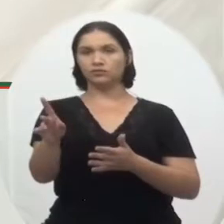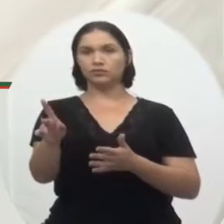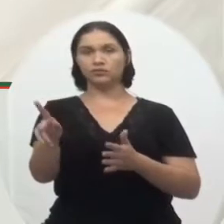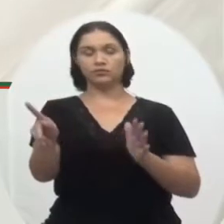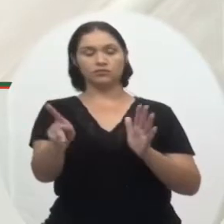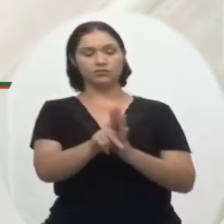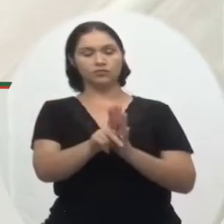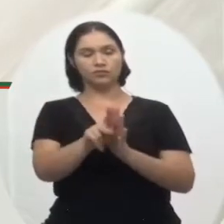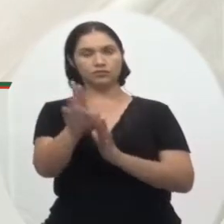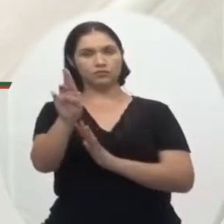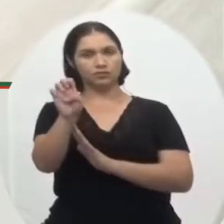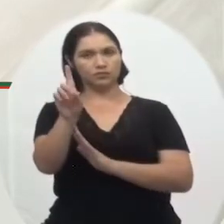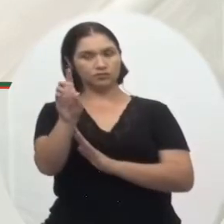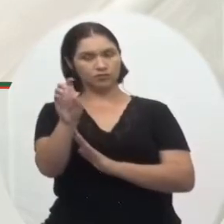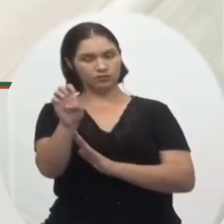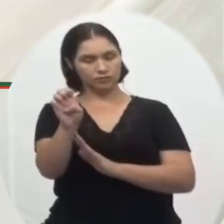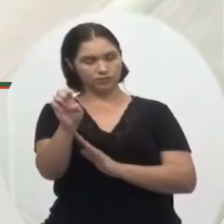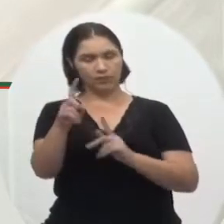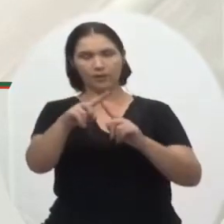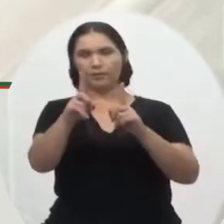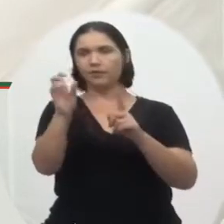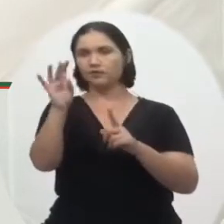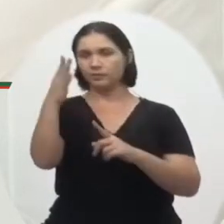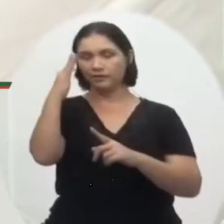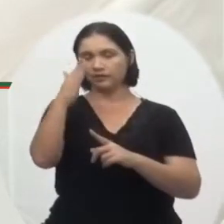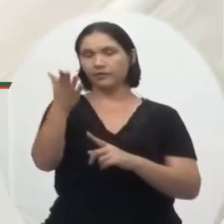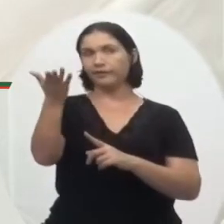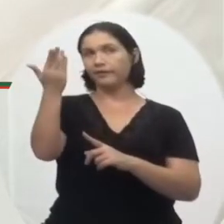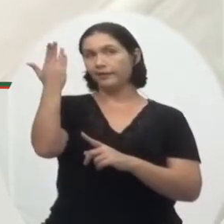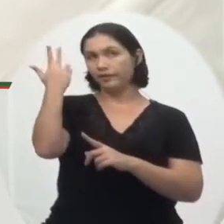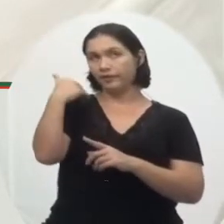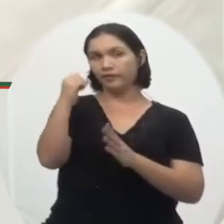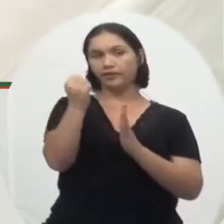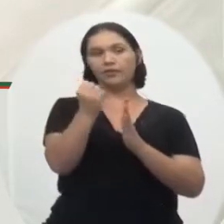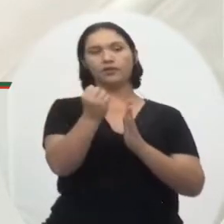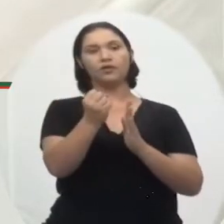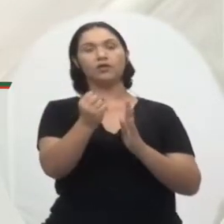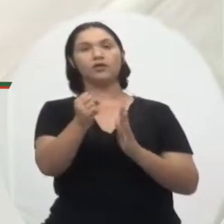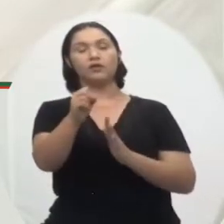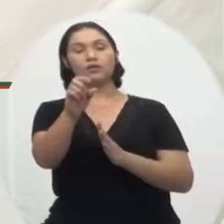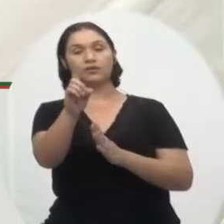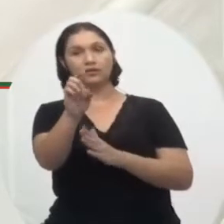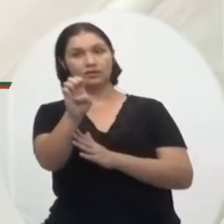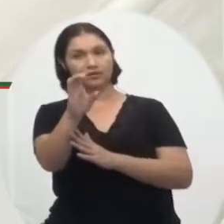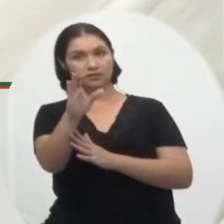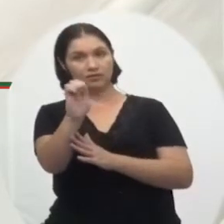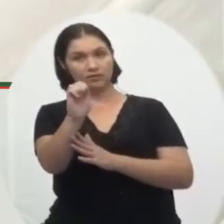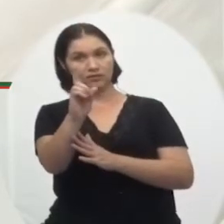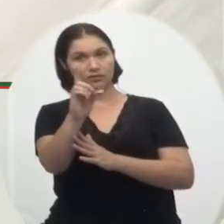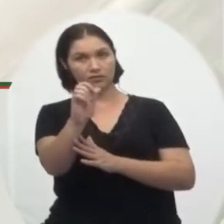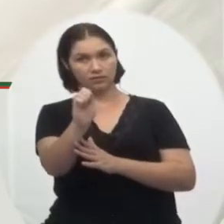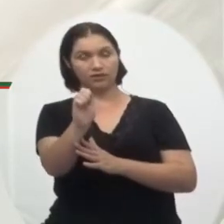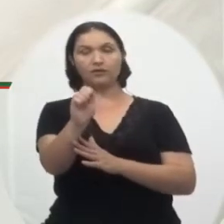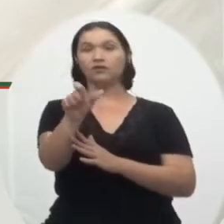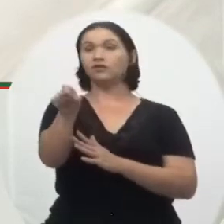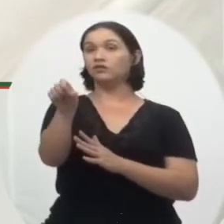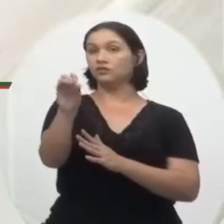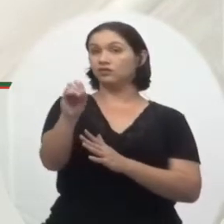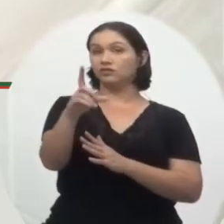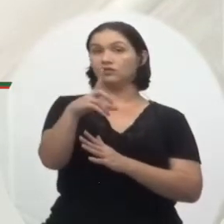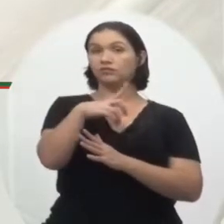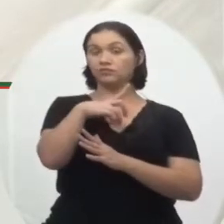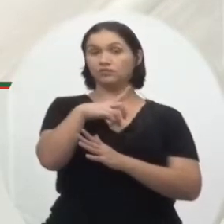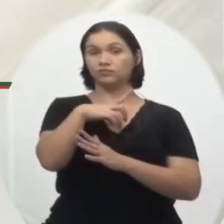sabe, mas desde a década de 90 existe uma quantidade de agências que são franqueadas. Já é uma forma de operar em parceria com o